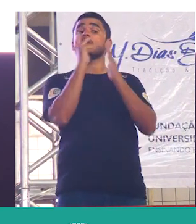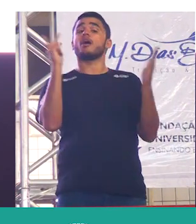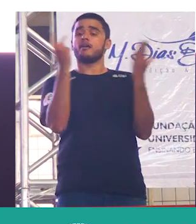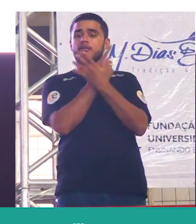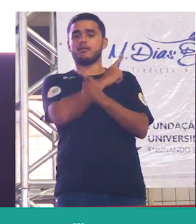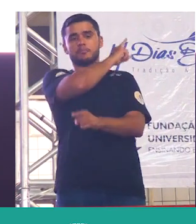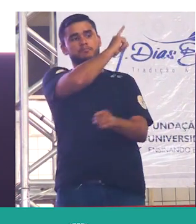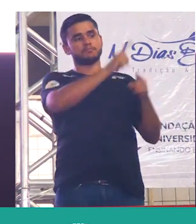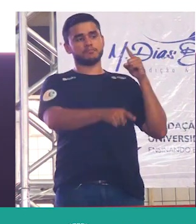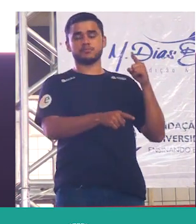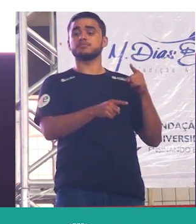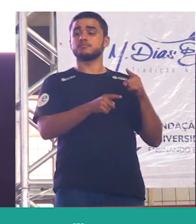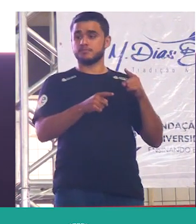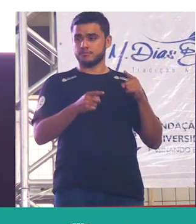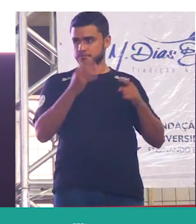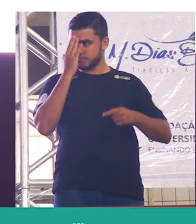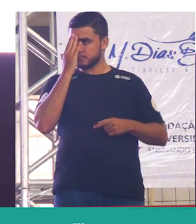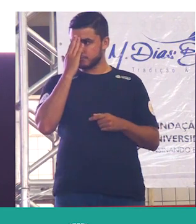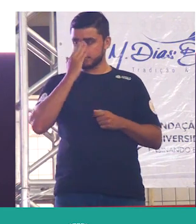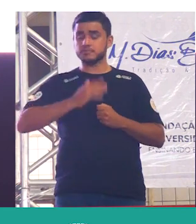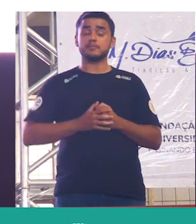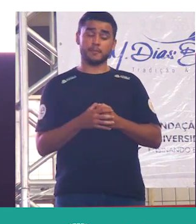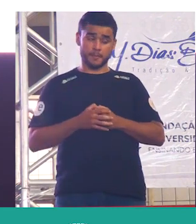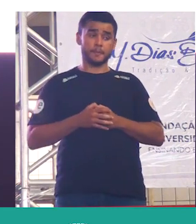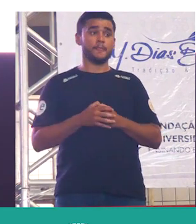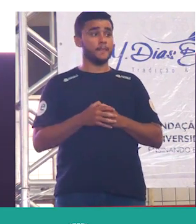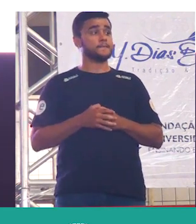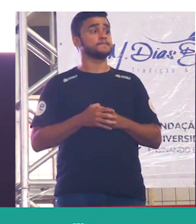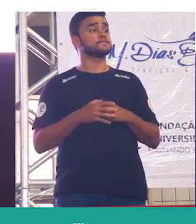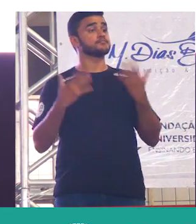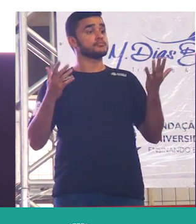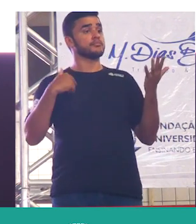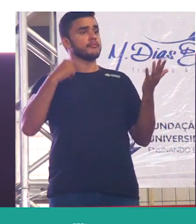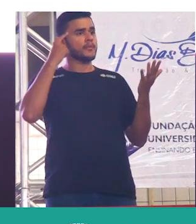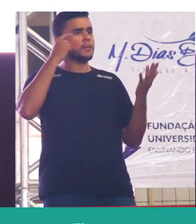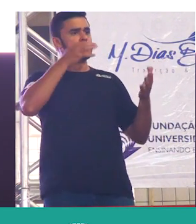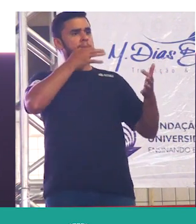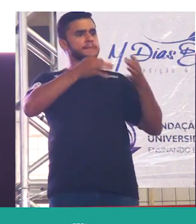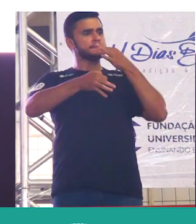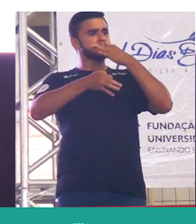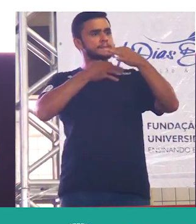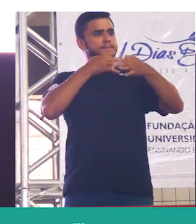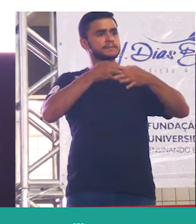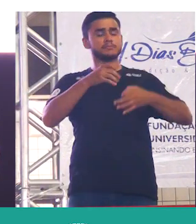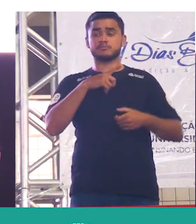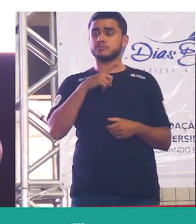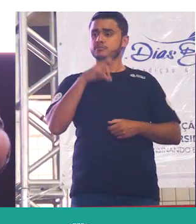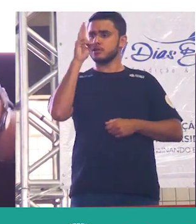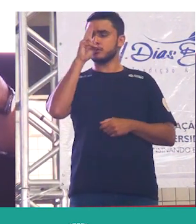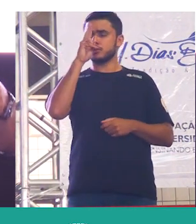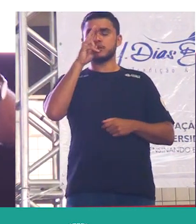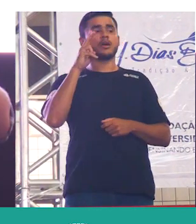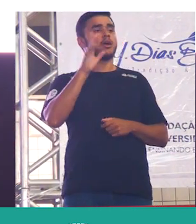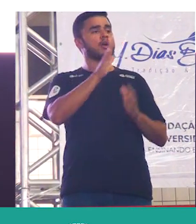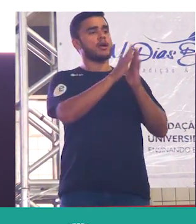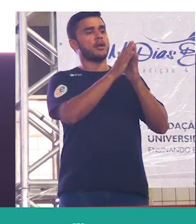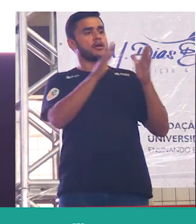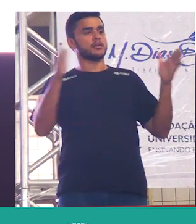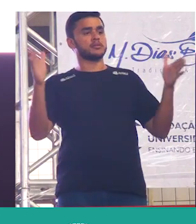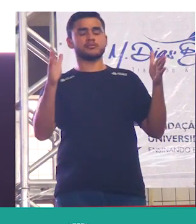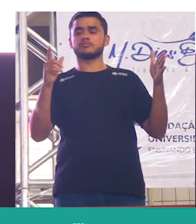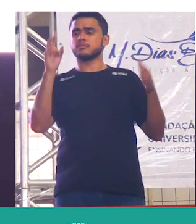algum tipo de retaliação. Então, para muitos críticos, pessoal, aquele período que